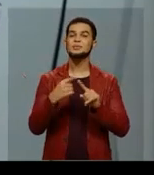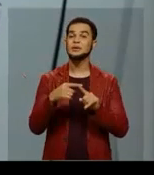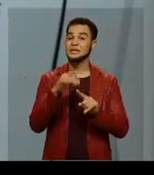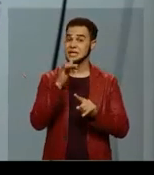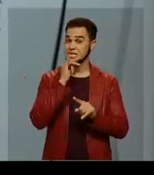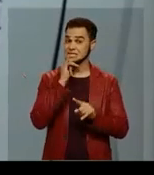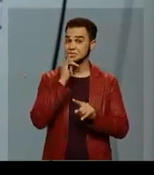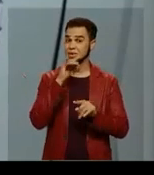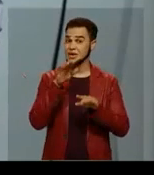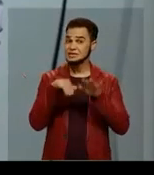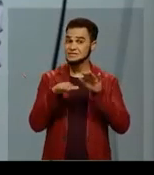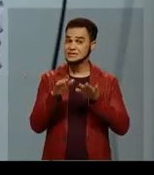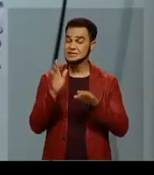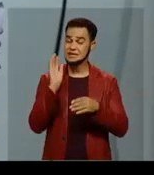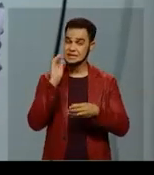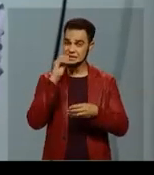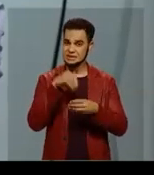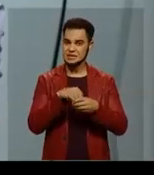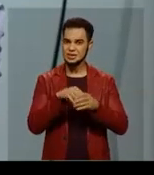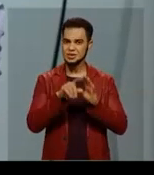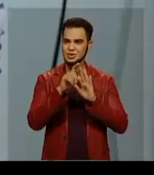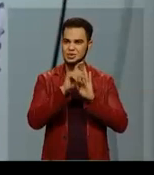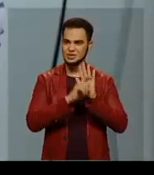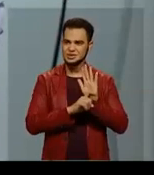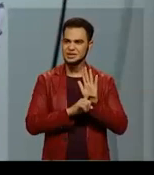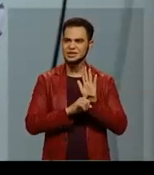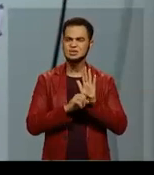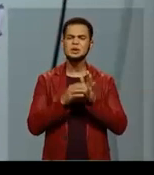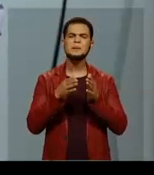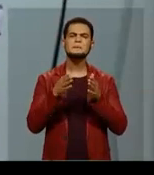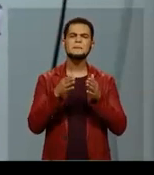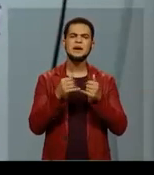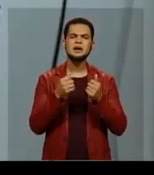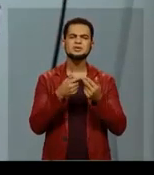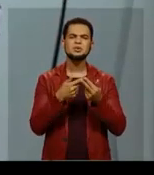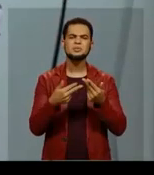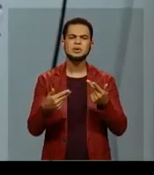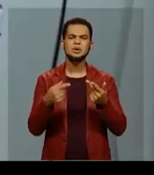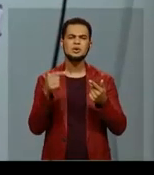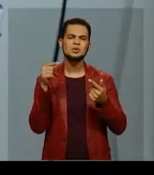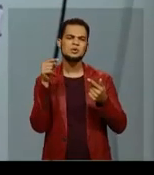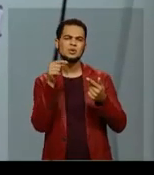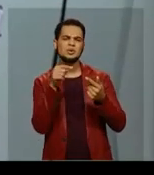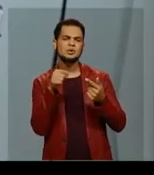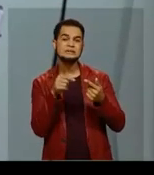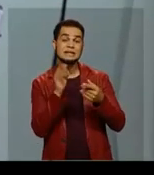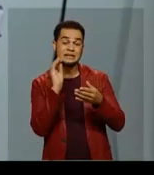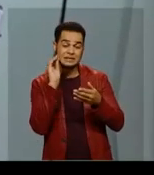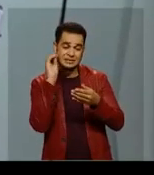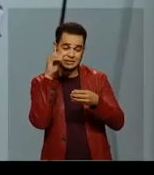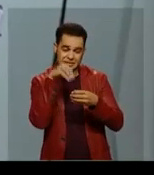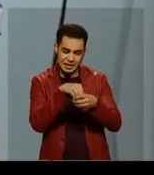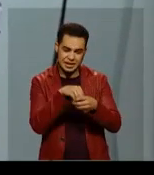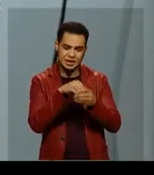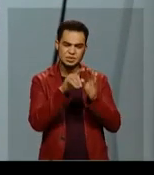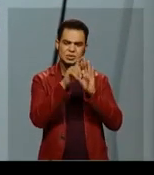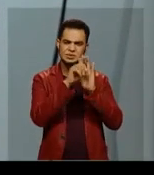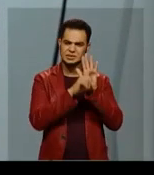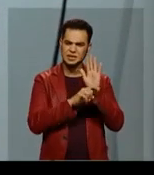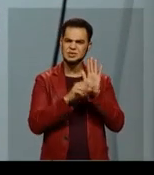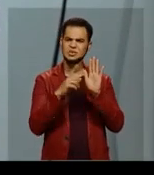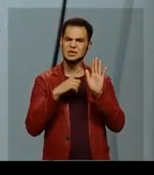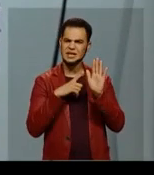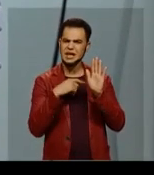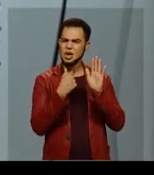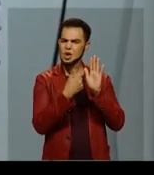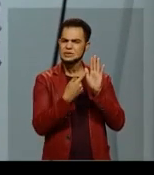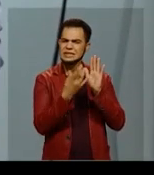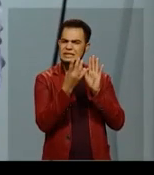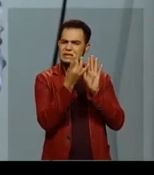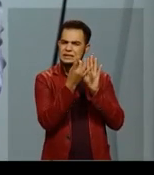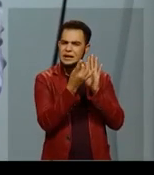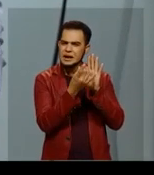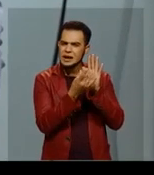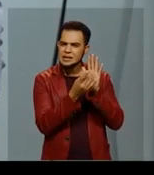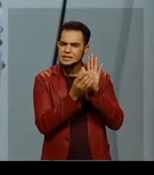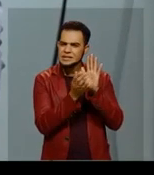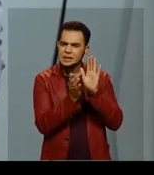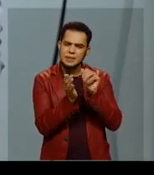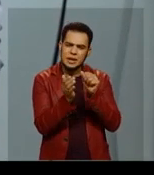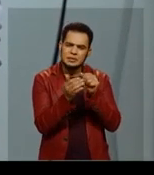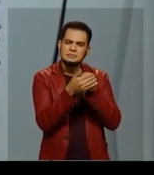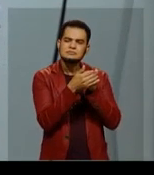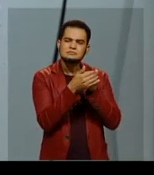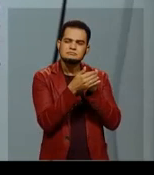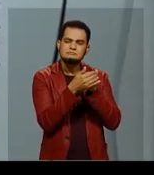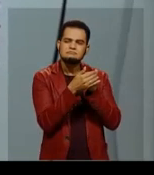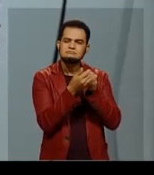fala, que pede alguma coisa fora dele, mas é mais dentro do texto. Porque senão, se ficar uma coisa muito